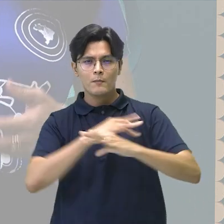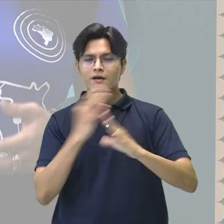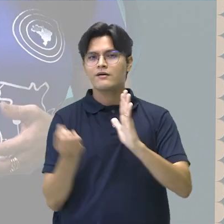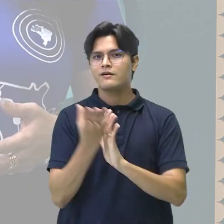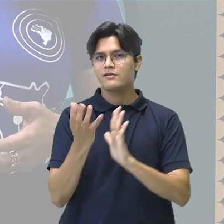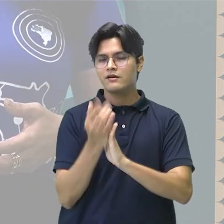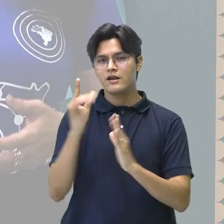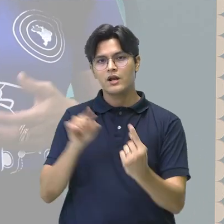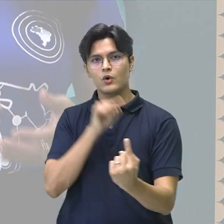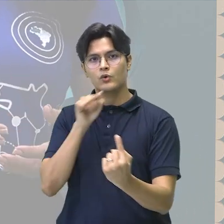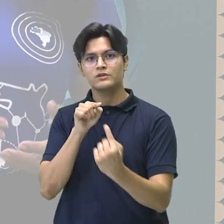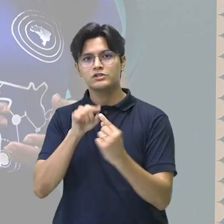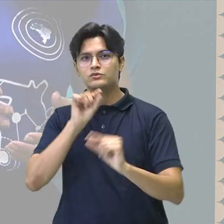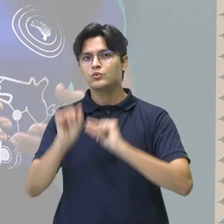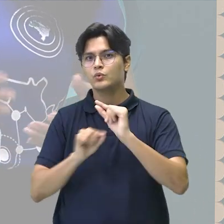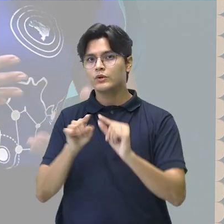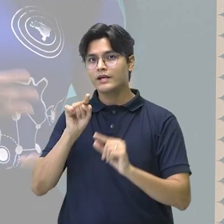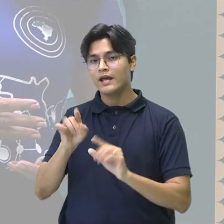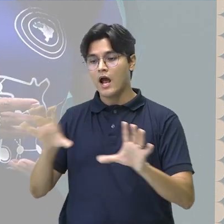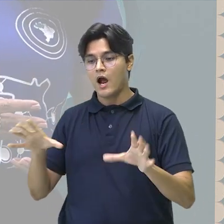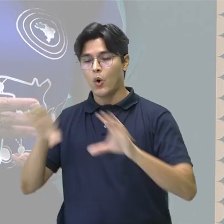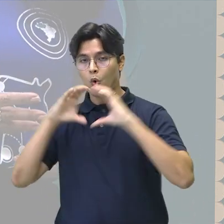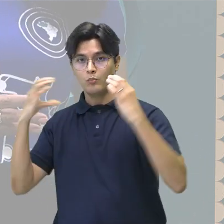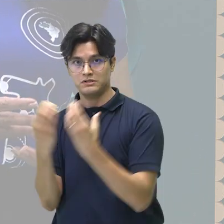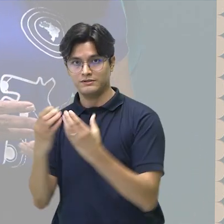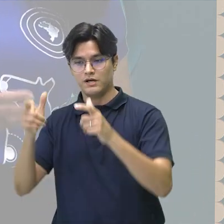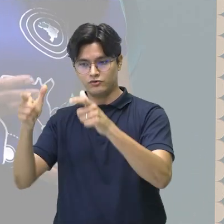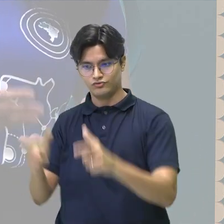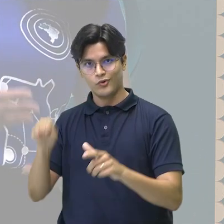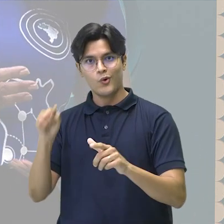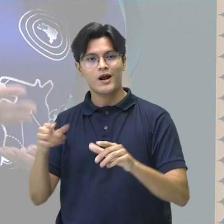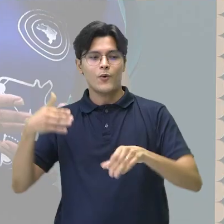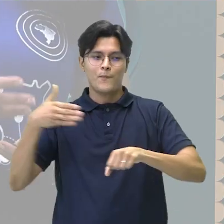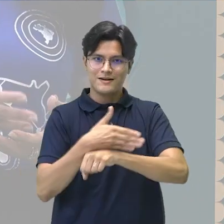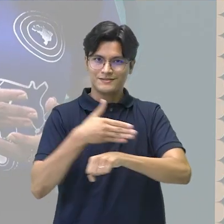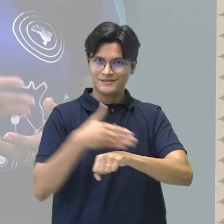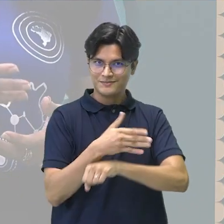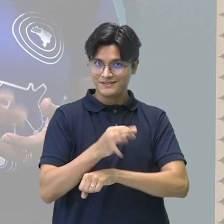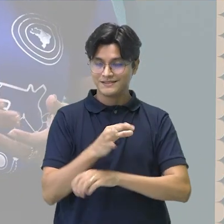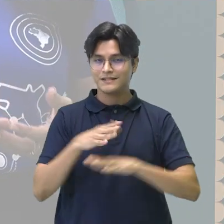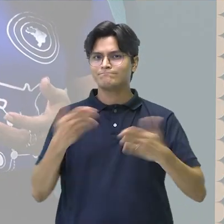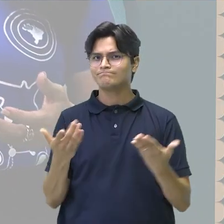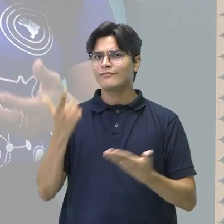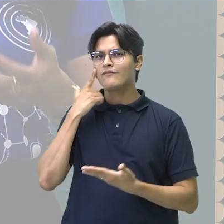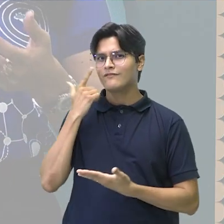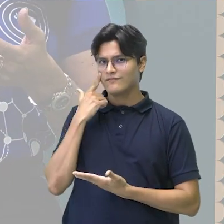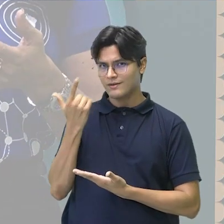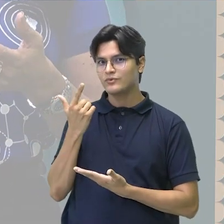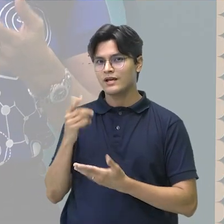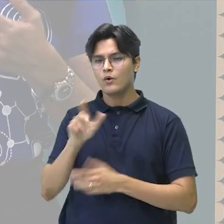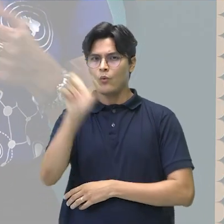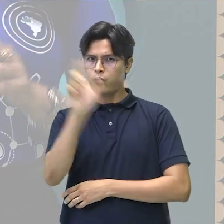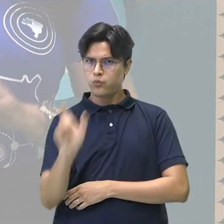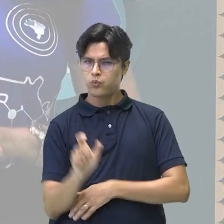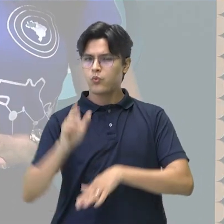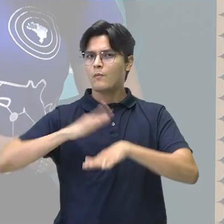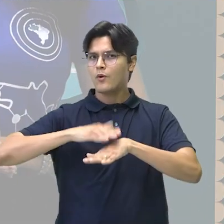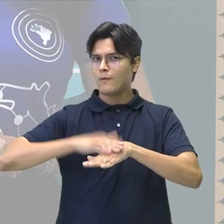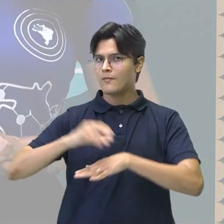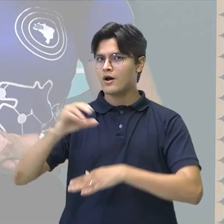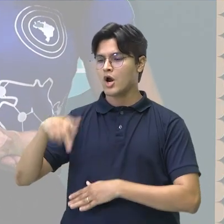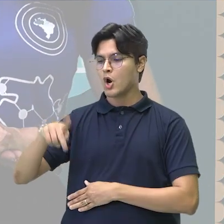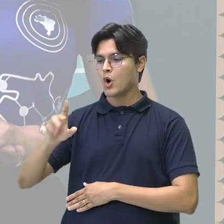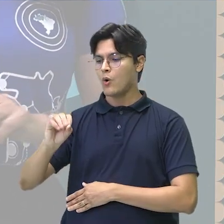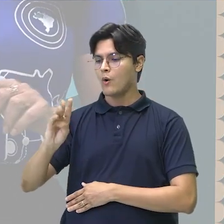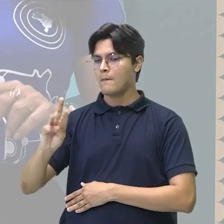a comunidade local. E nós vimos o grafite ali de Cobra Etnias. E vamos agora mostrar um